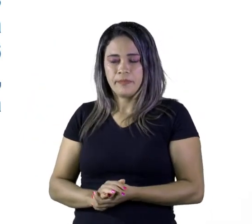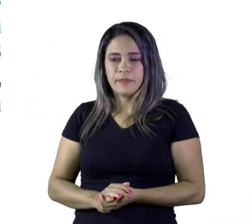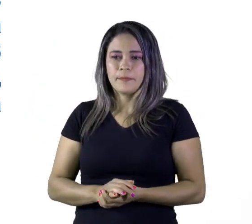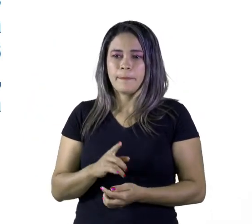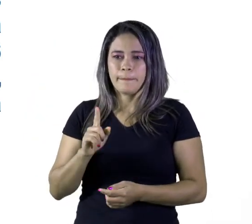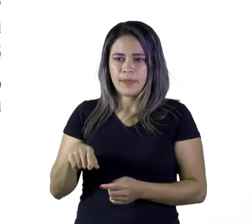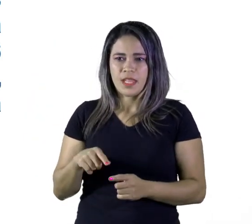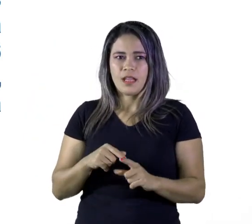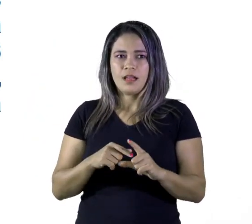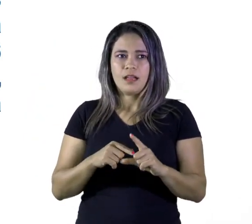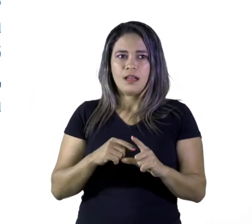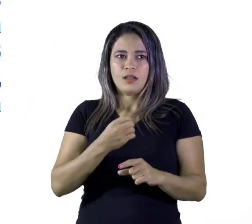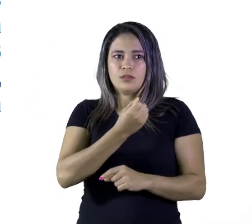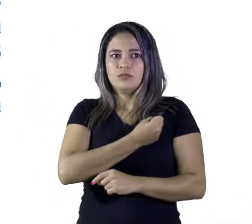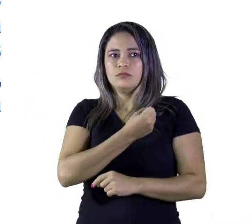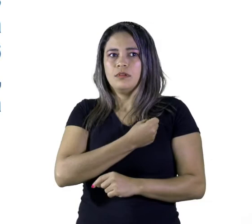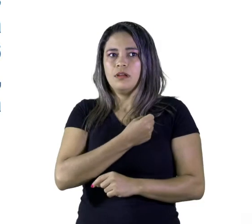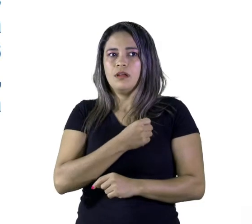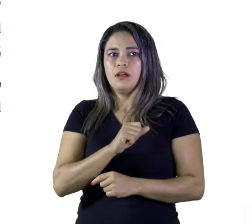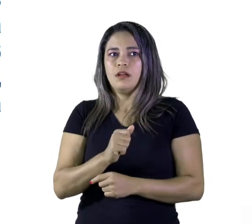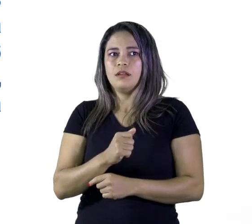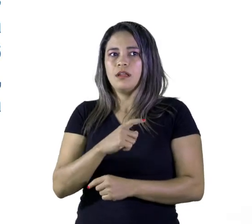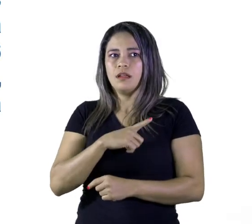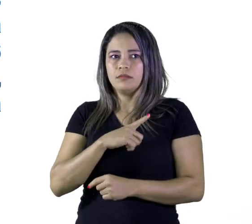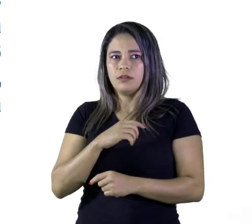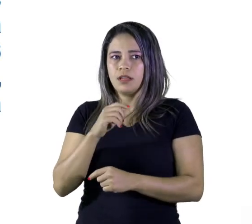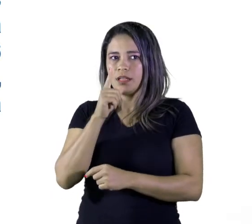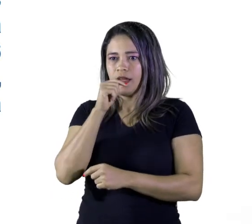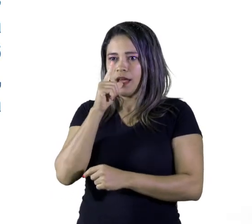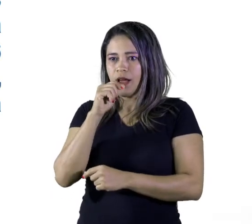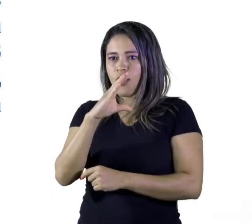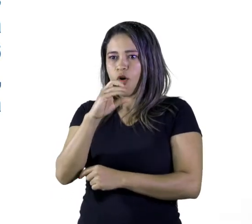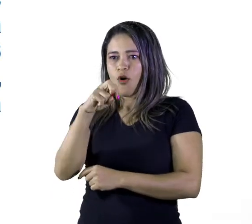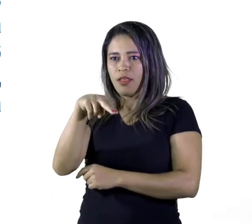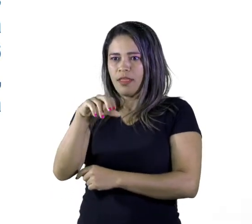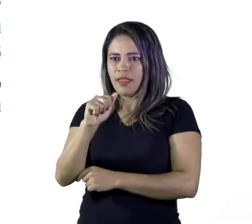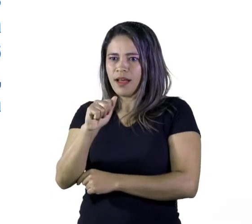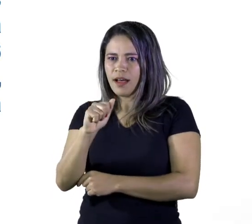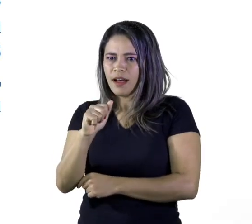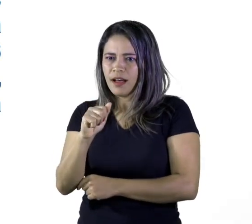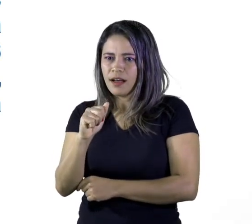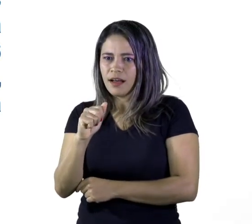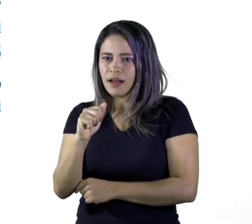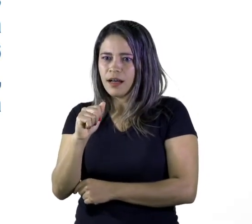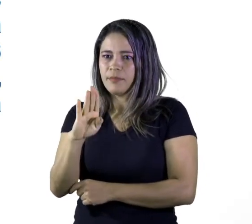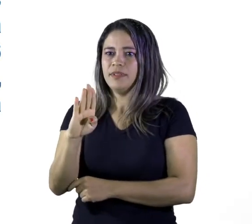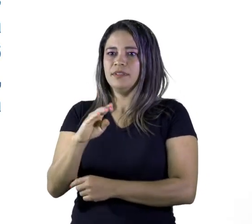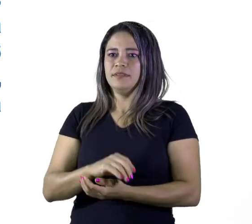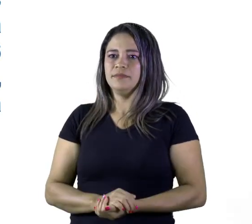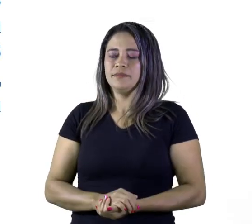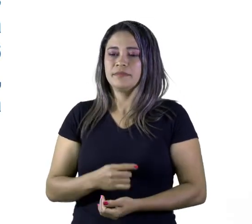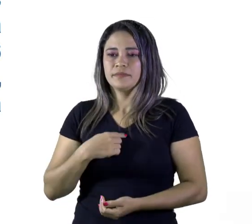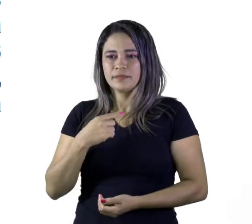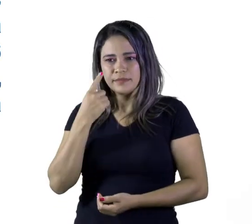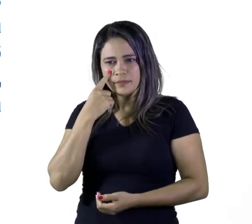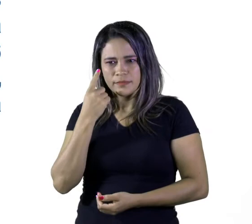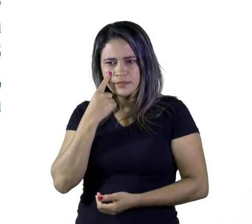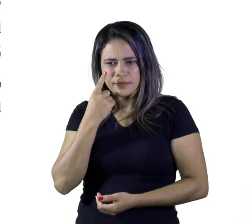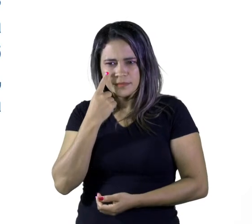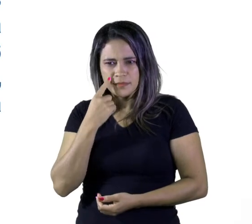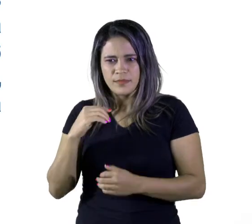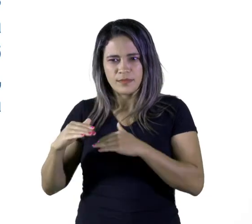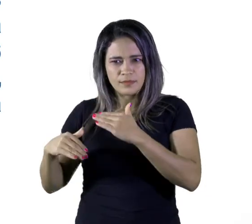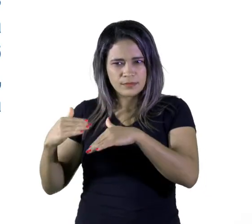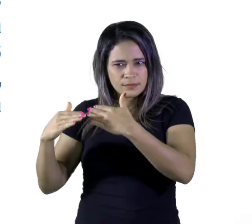Companhia Nacional de Abastecimento, a CONAB. Mostra por suas séries históricas que o crescimento